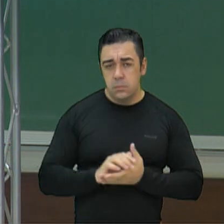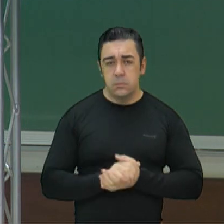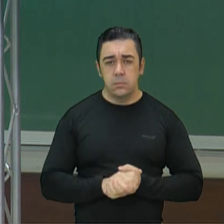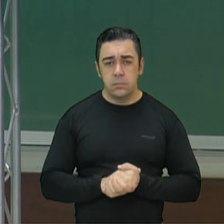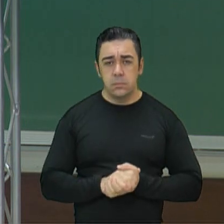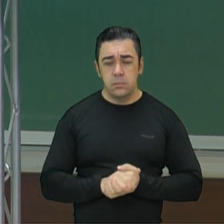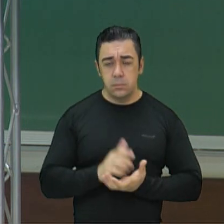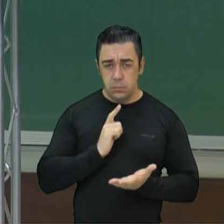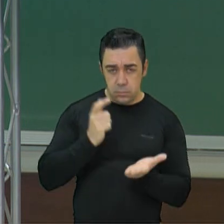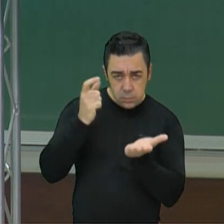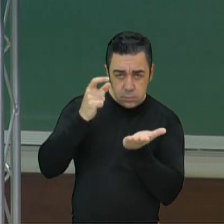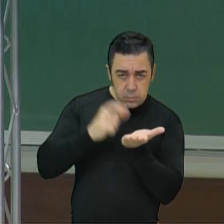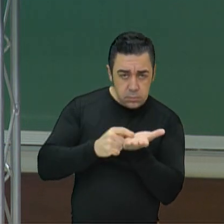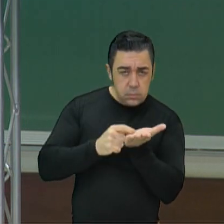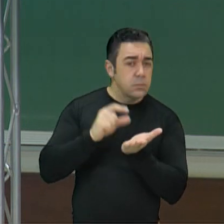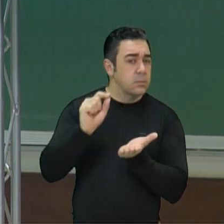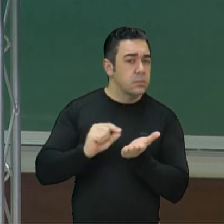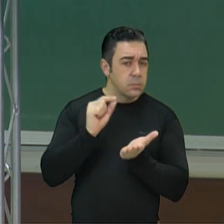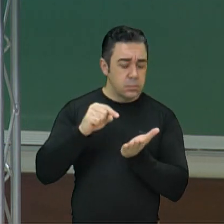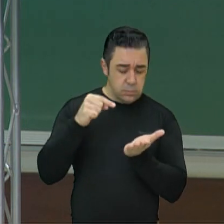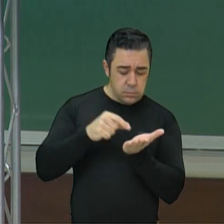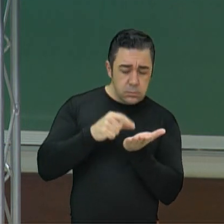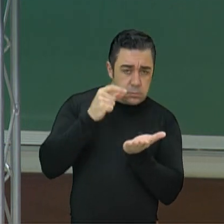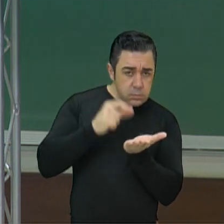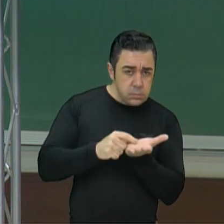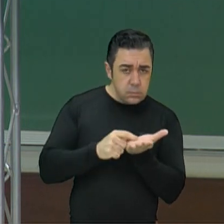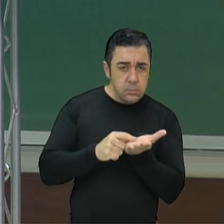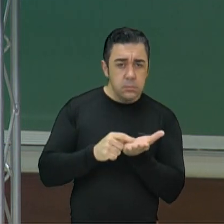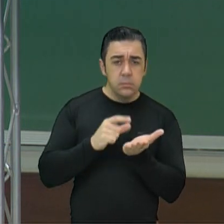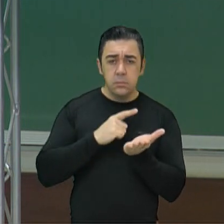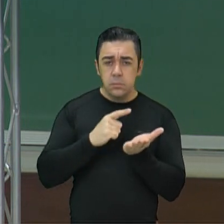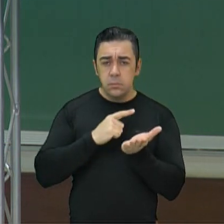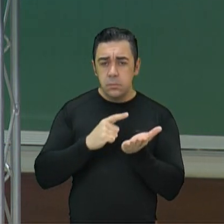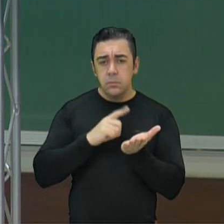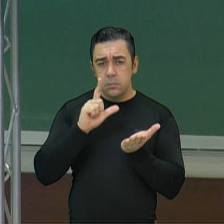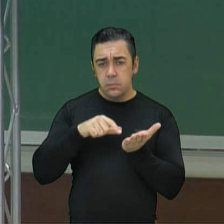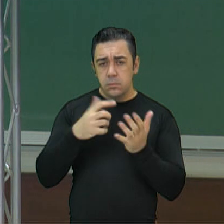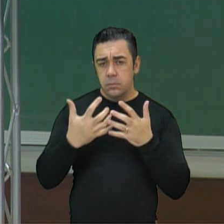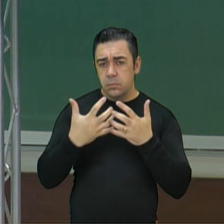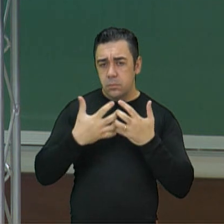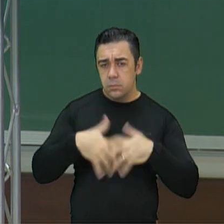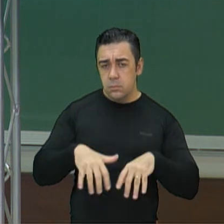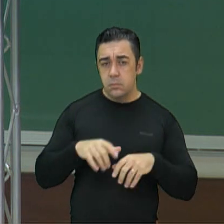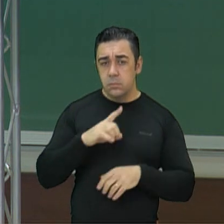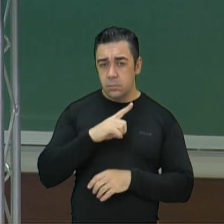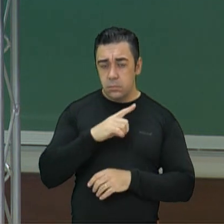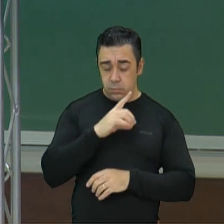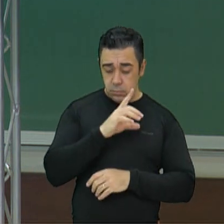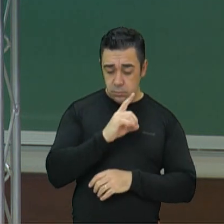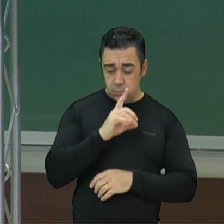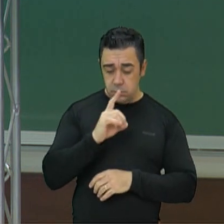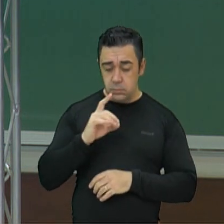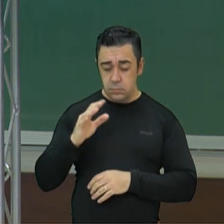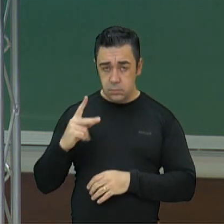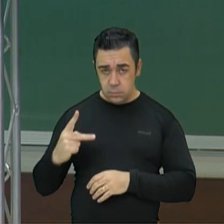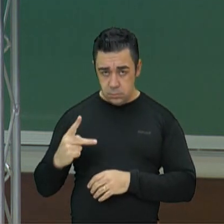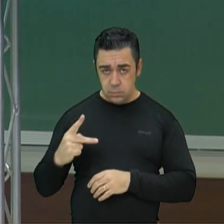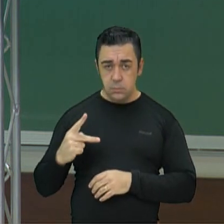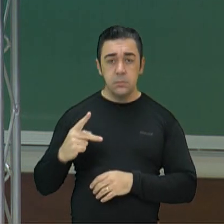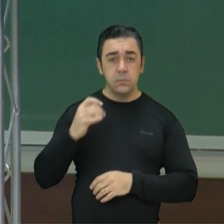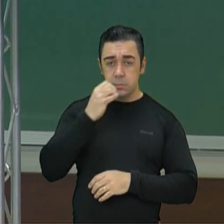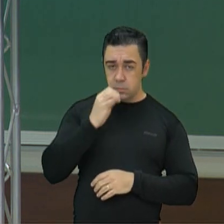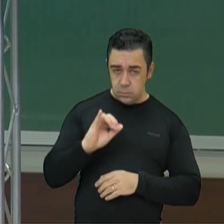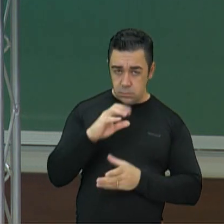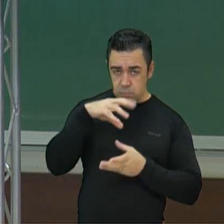da pilha, que é o potencial, né, ela só funciona aqui se houver a diferença de potencial